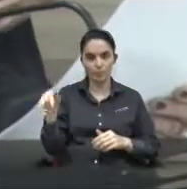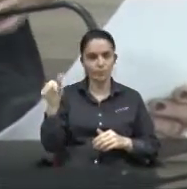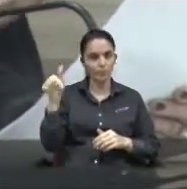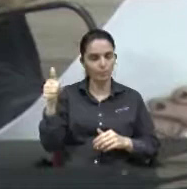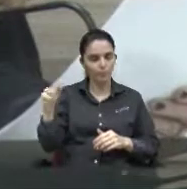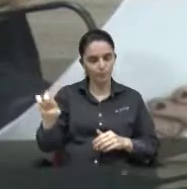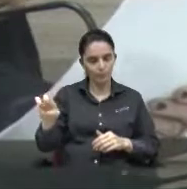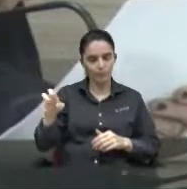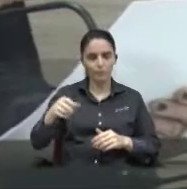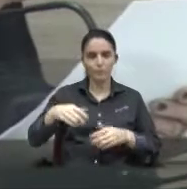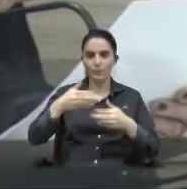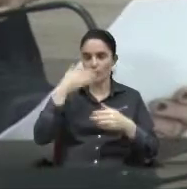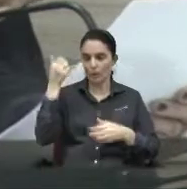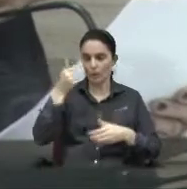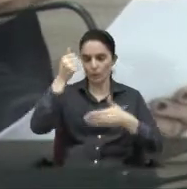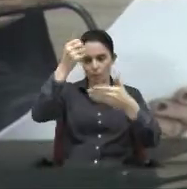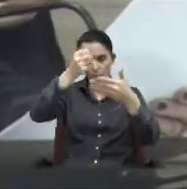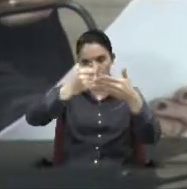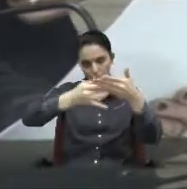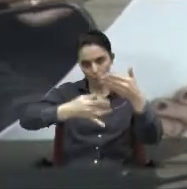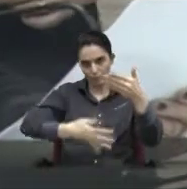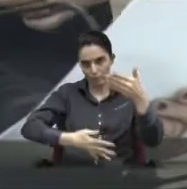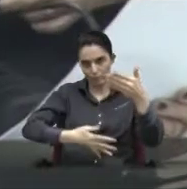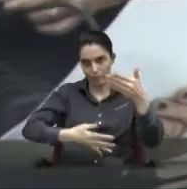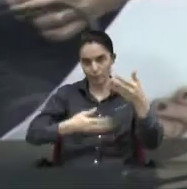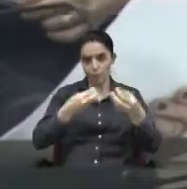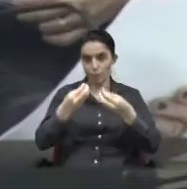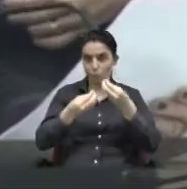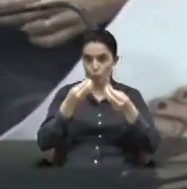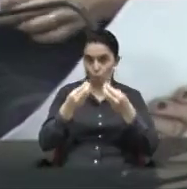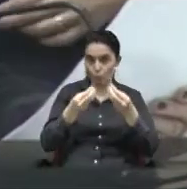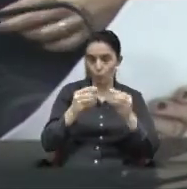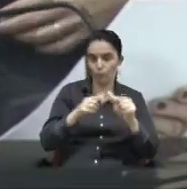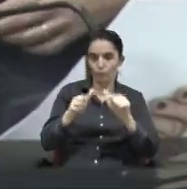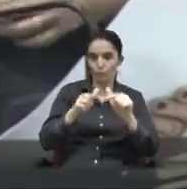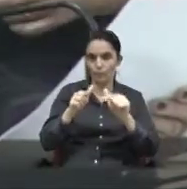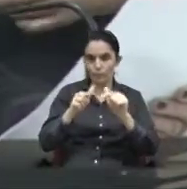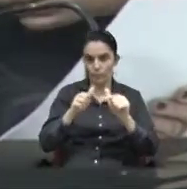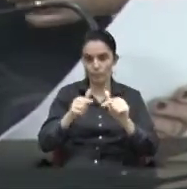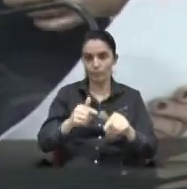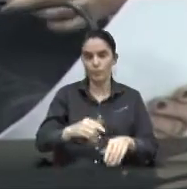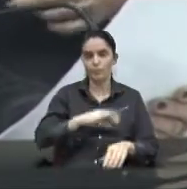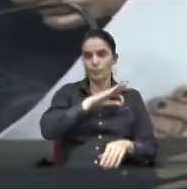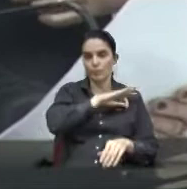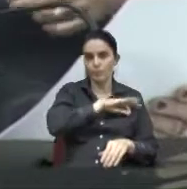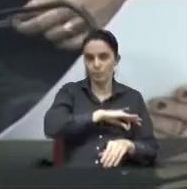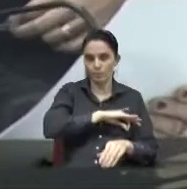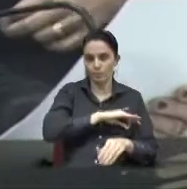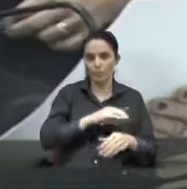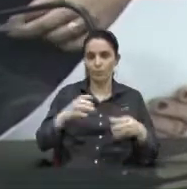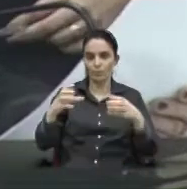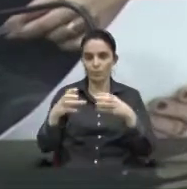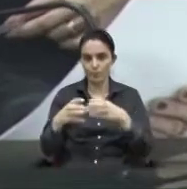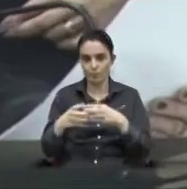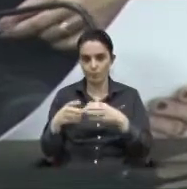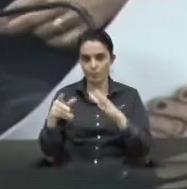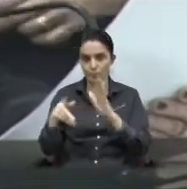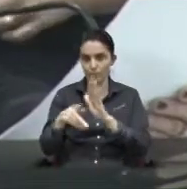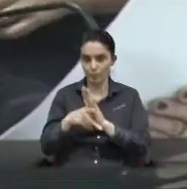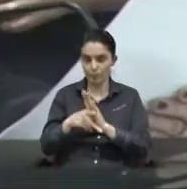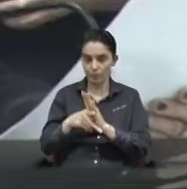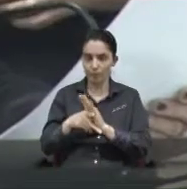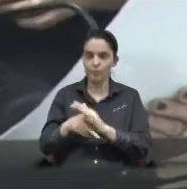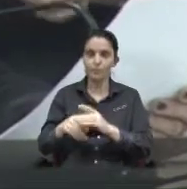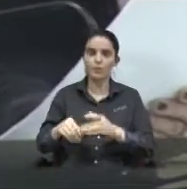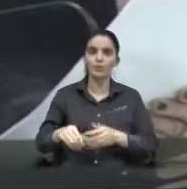melhor detalhamento da composição, modo de funcionamento e respectivas gratificações dos membros das comissões de